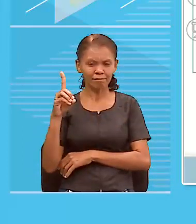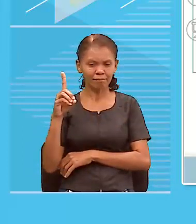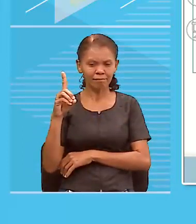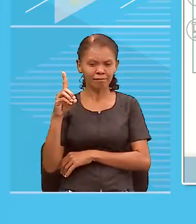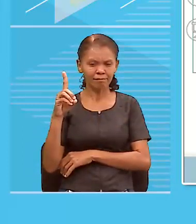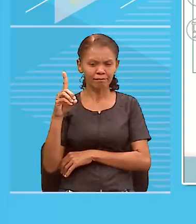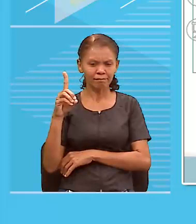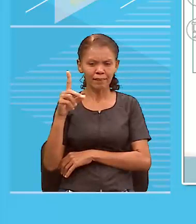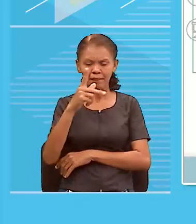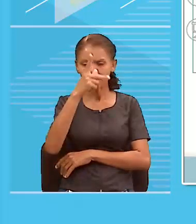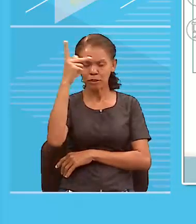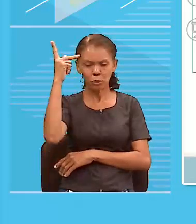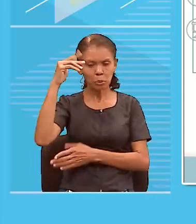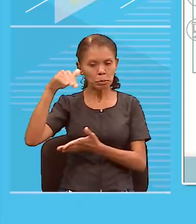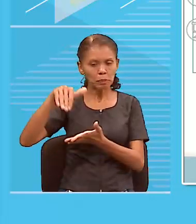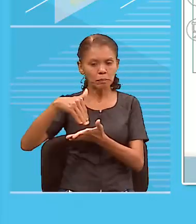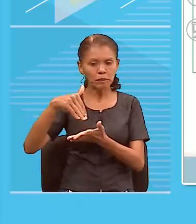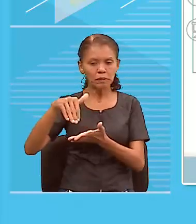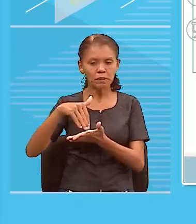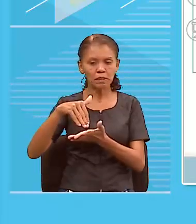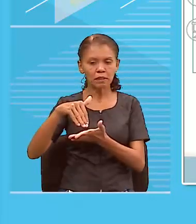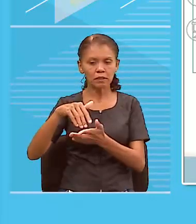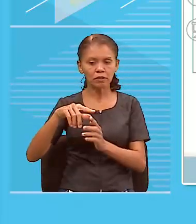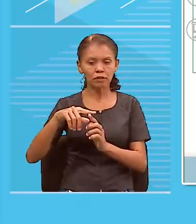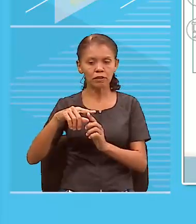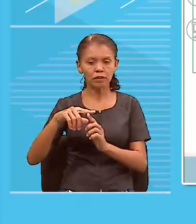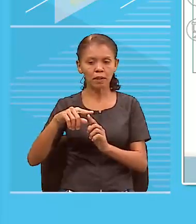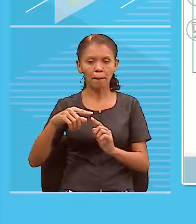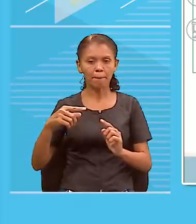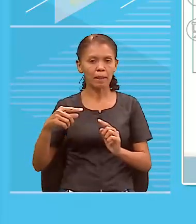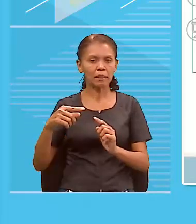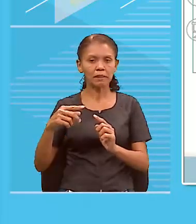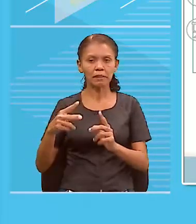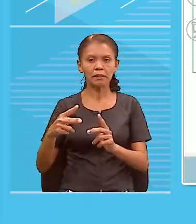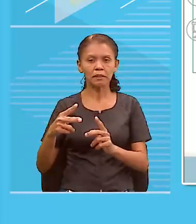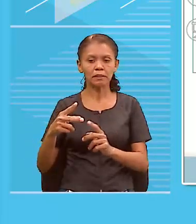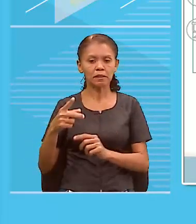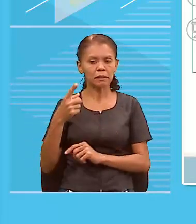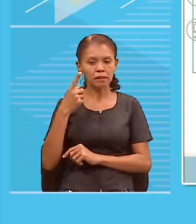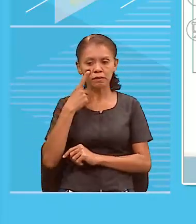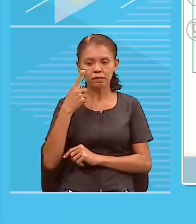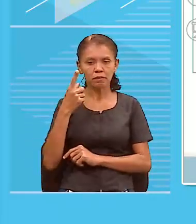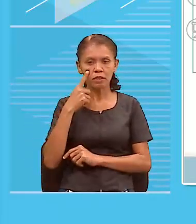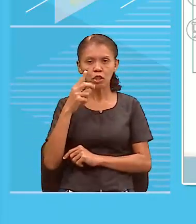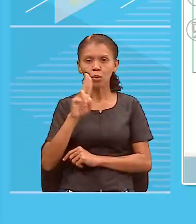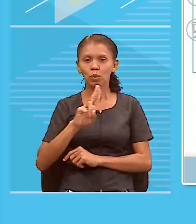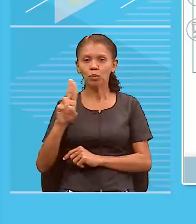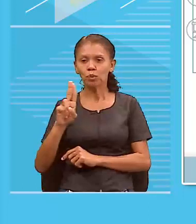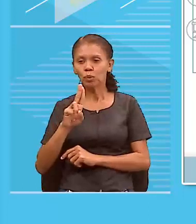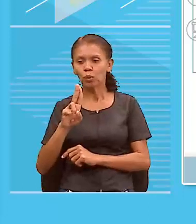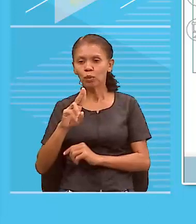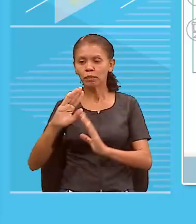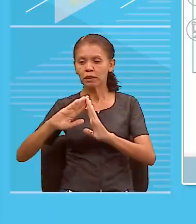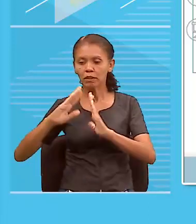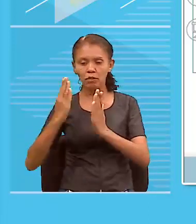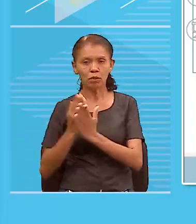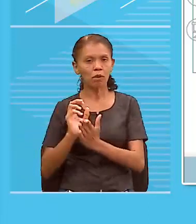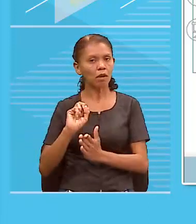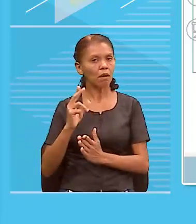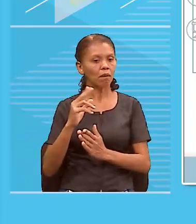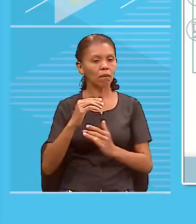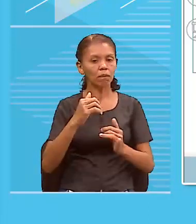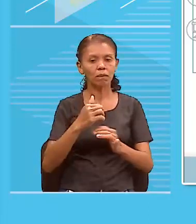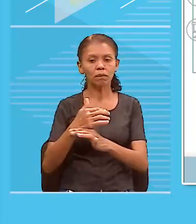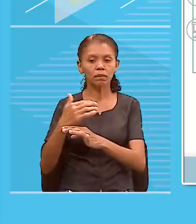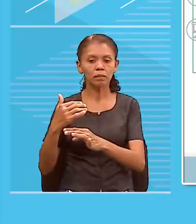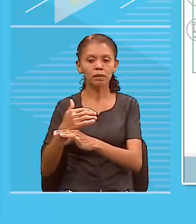quem é a pessoa e nem Qual é a instituição a Unidade Escolar Coloca aí para nós por gentileza